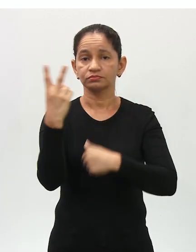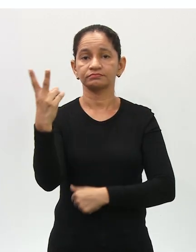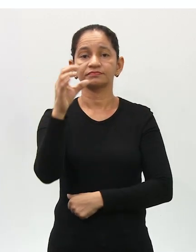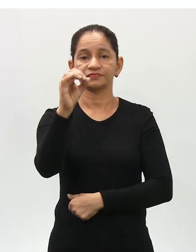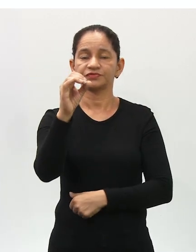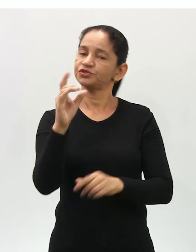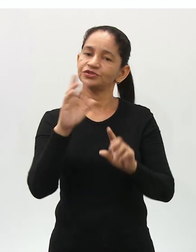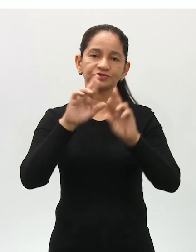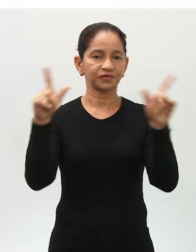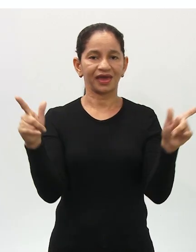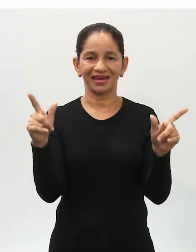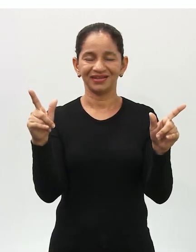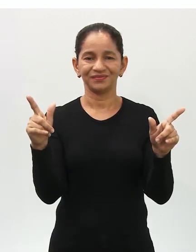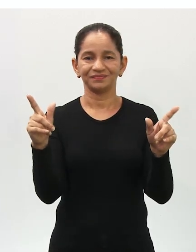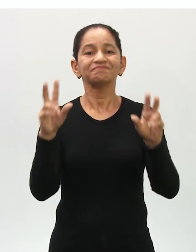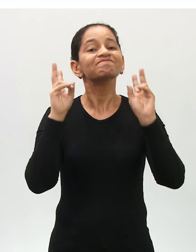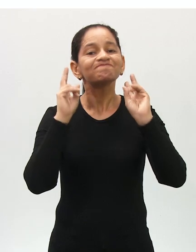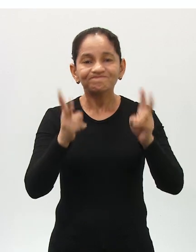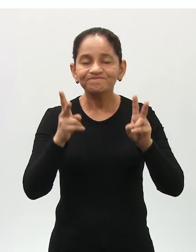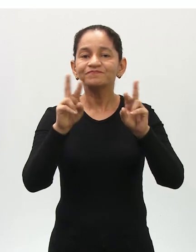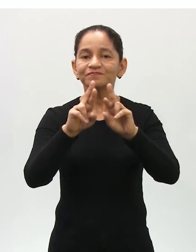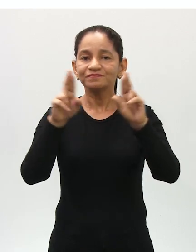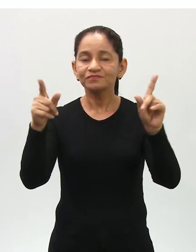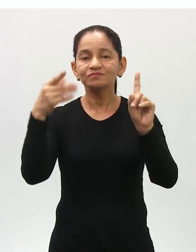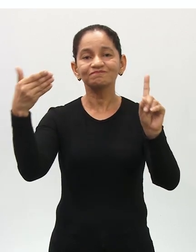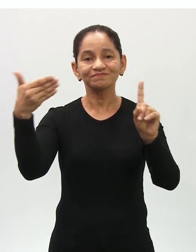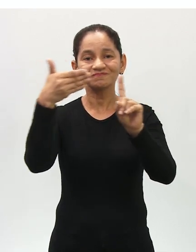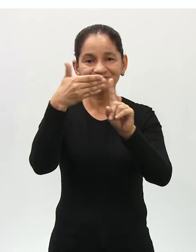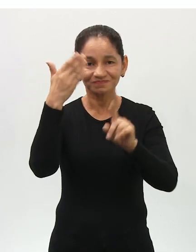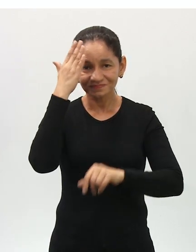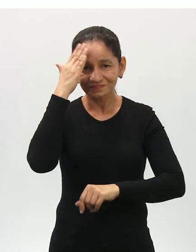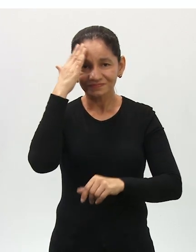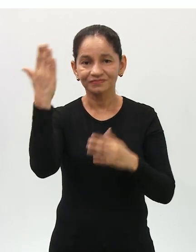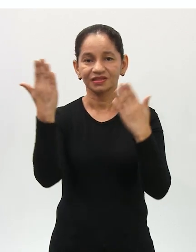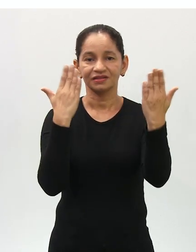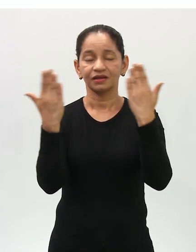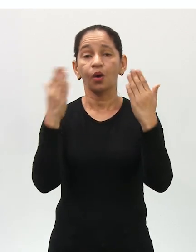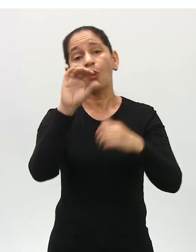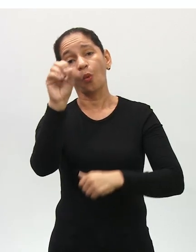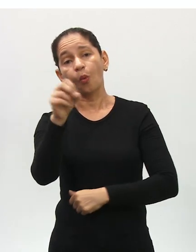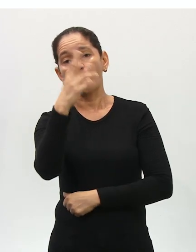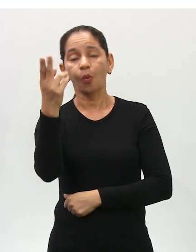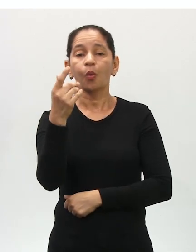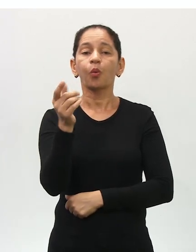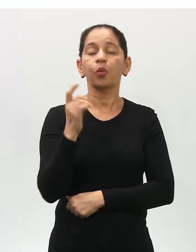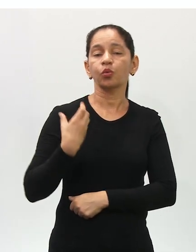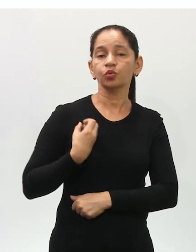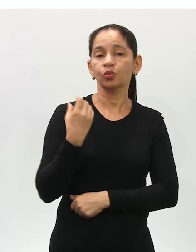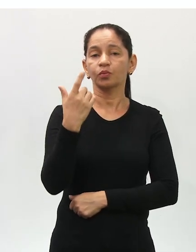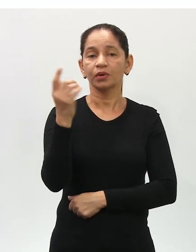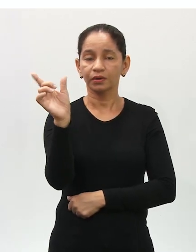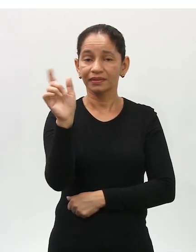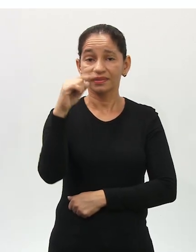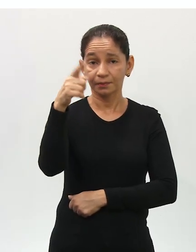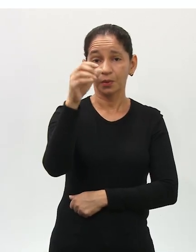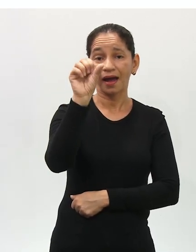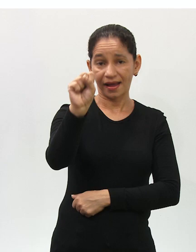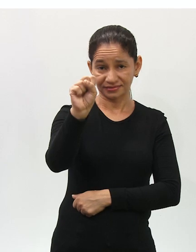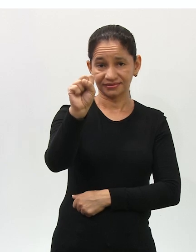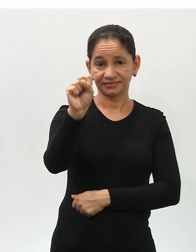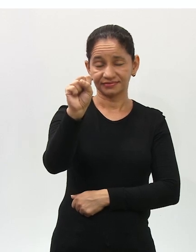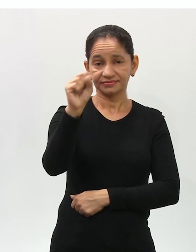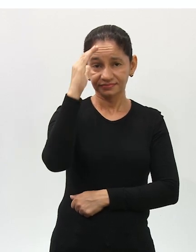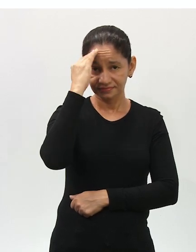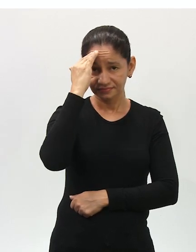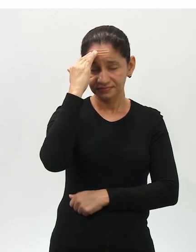essa numeração 20 ou ela vai ser identificada lá com uma letra S. E quando é um investimento,